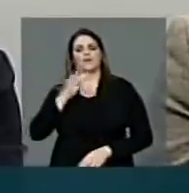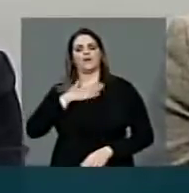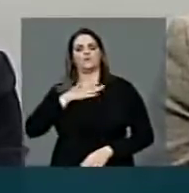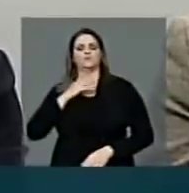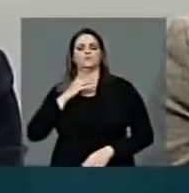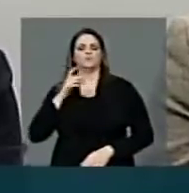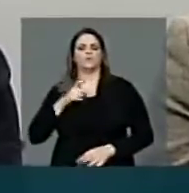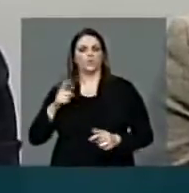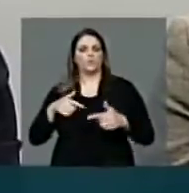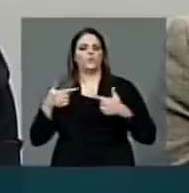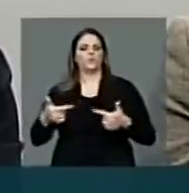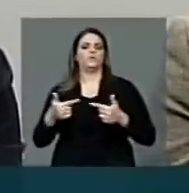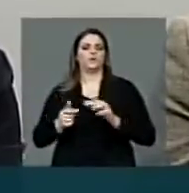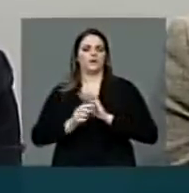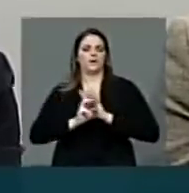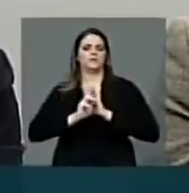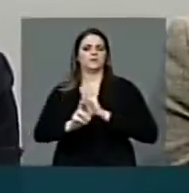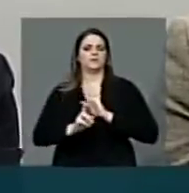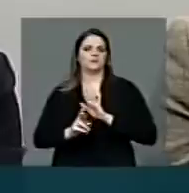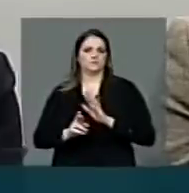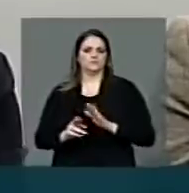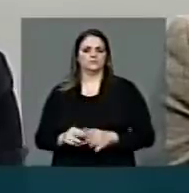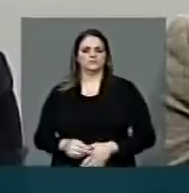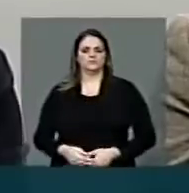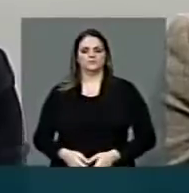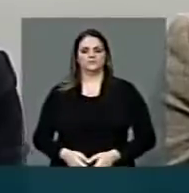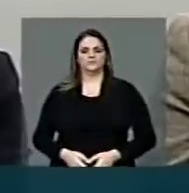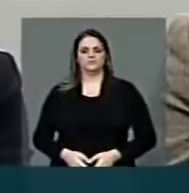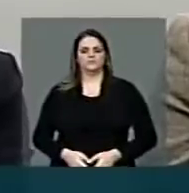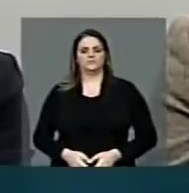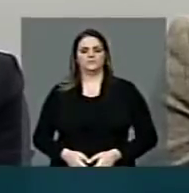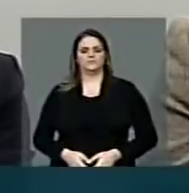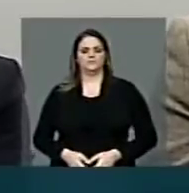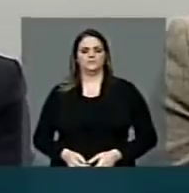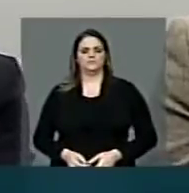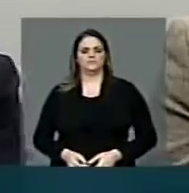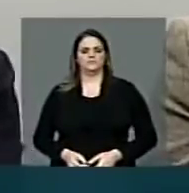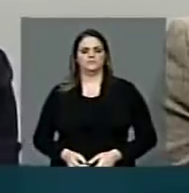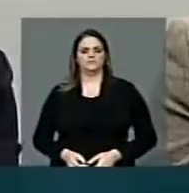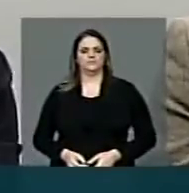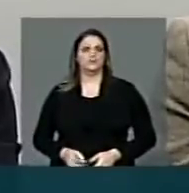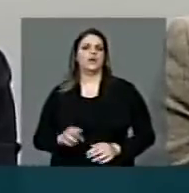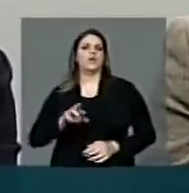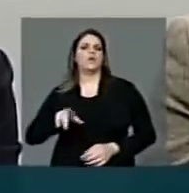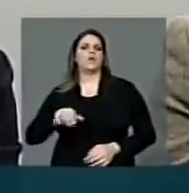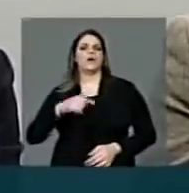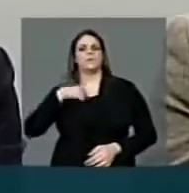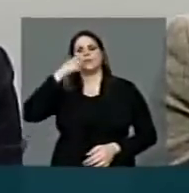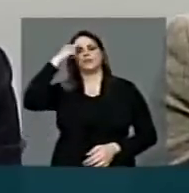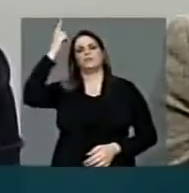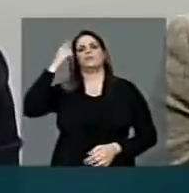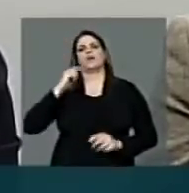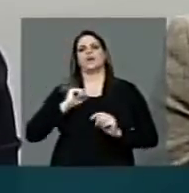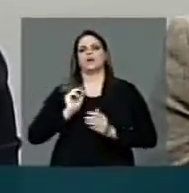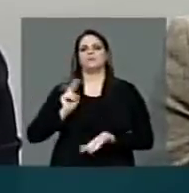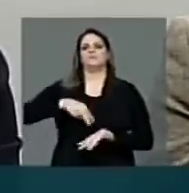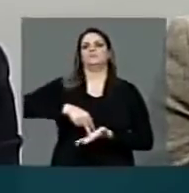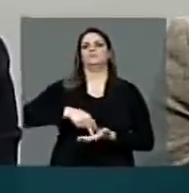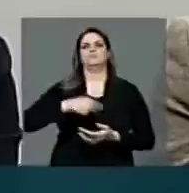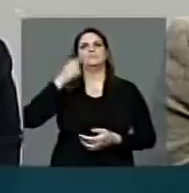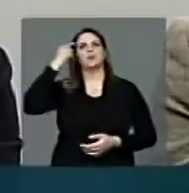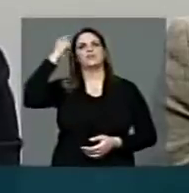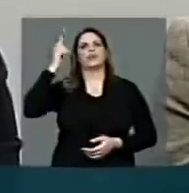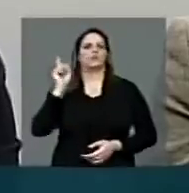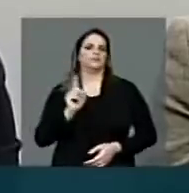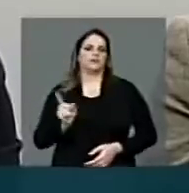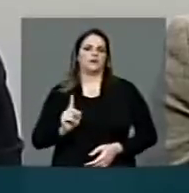eu sou representante delas na medida em que elas me procuraram. Não levantei um dia, abri a janela e falei, vou apresentar um projeto de regulamentação da prostituição,